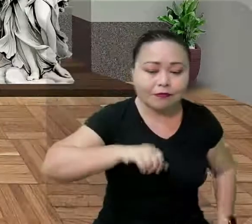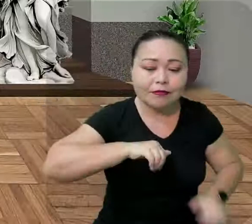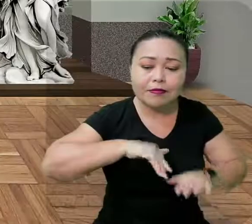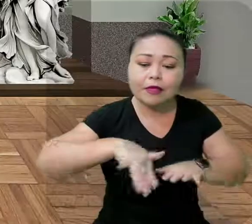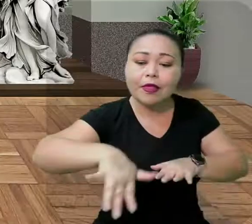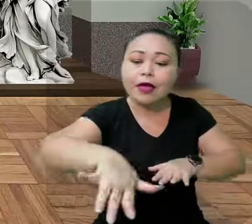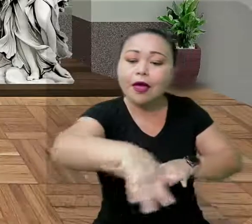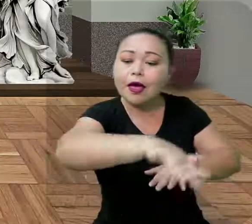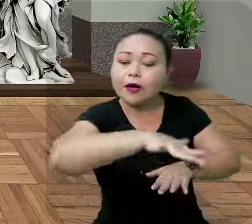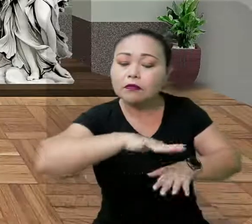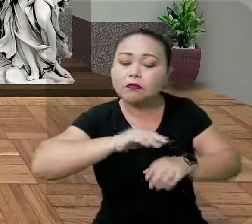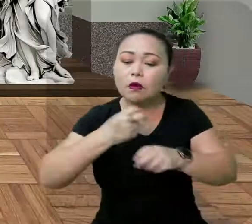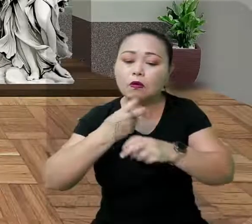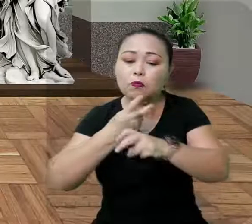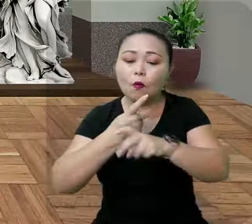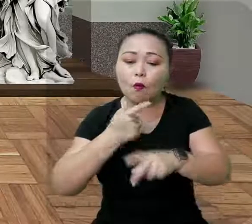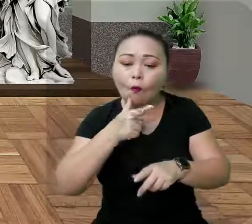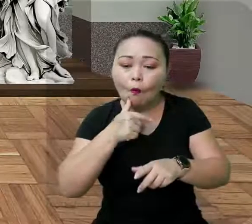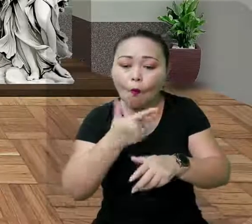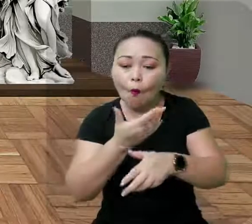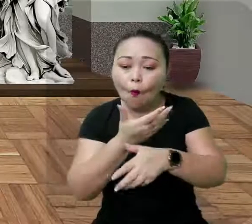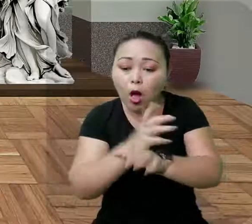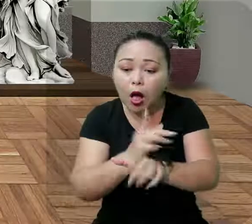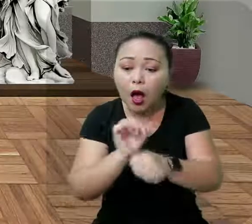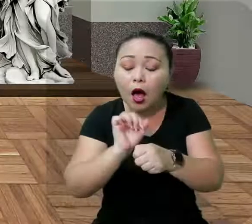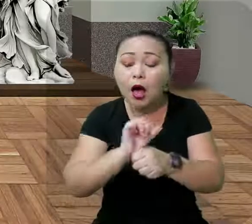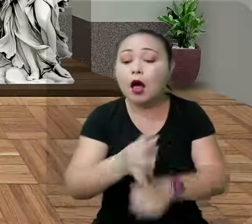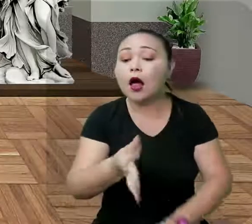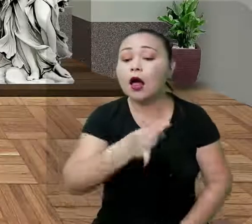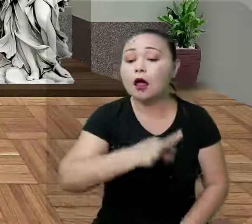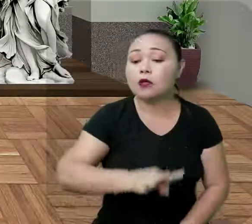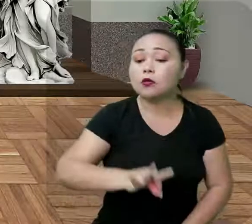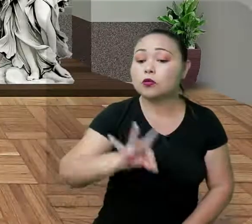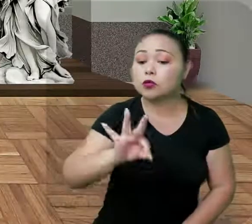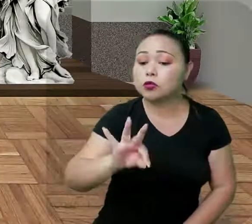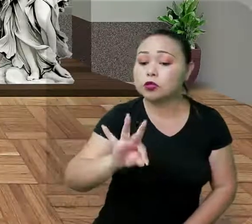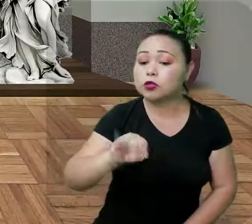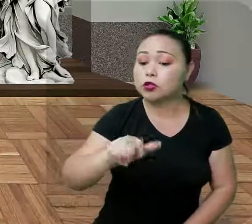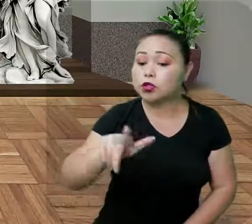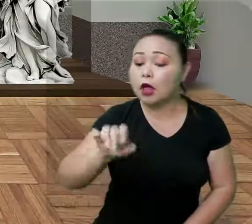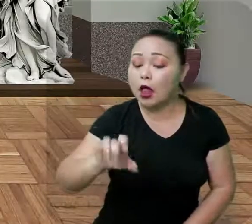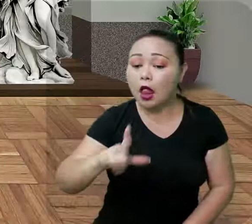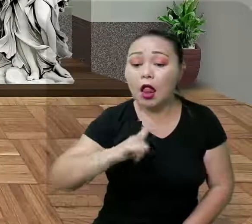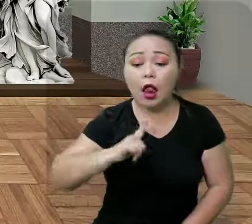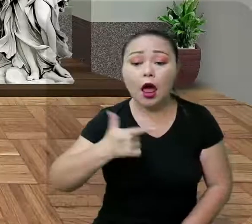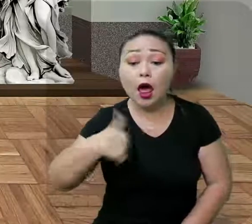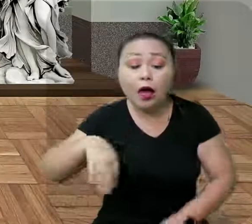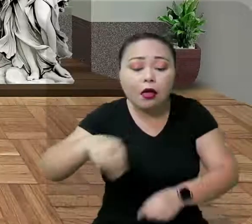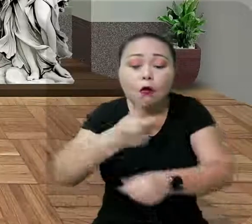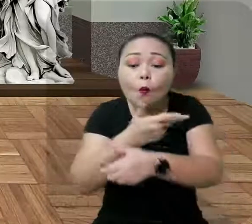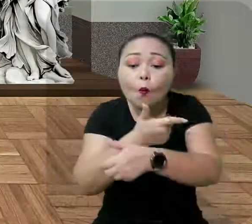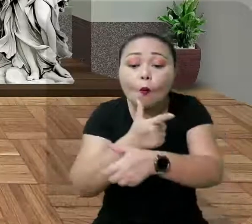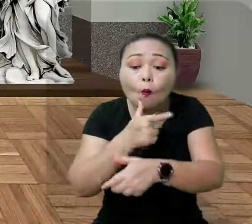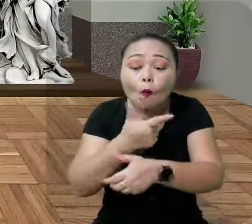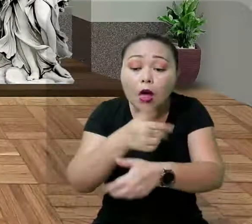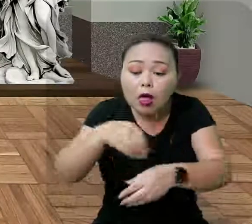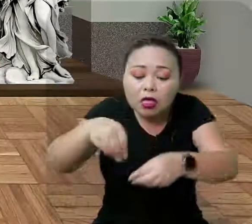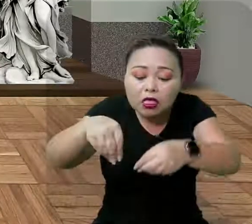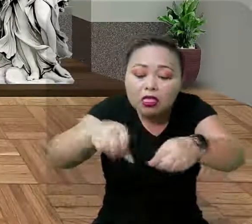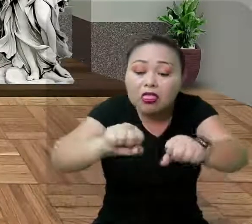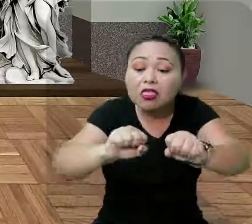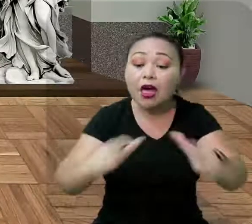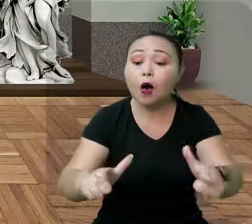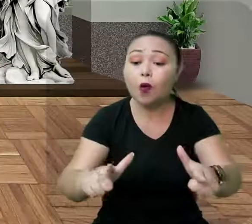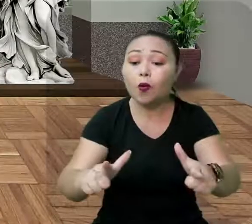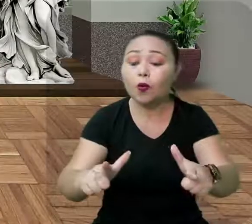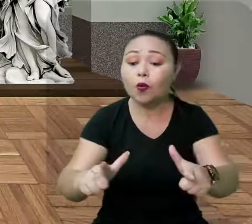Deserto do Atacama no Chile é garoto por quê lá o deserto de sal Oi e o